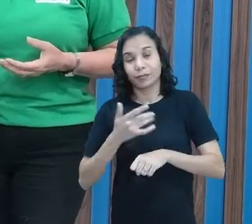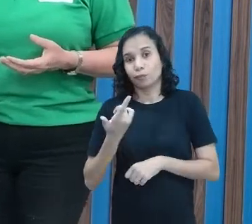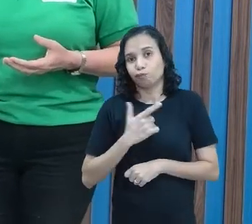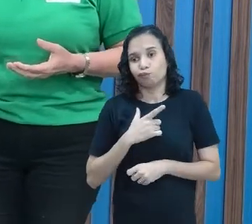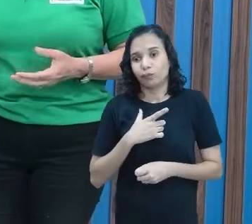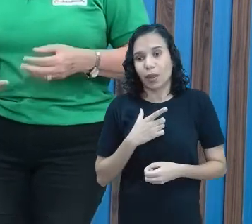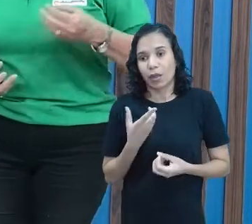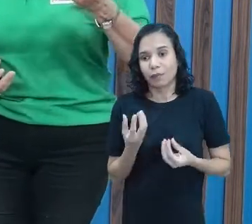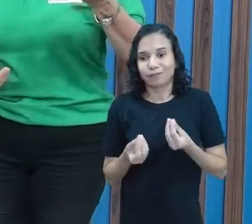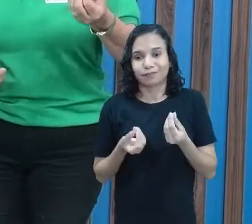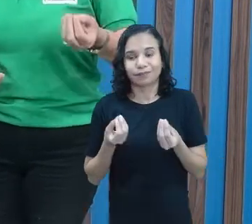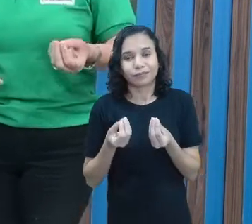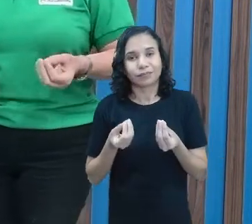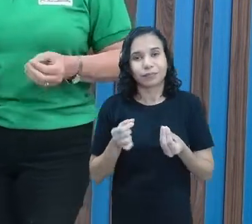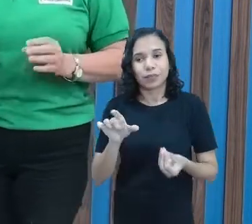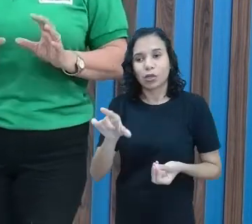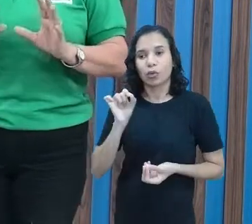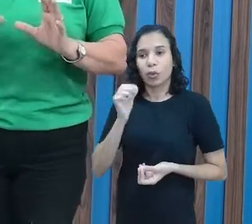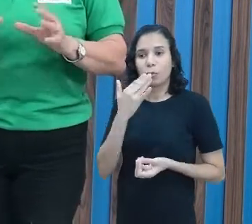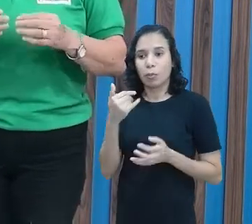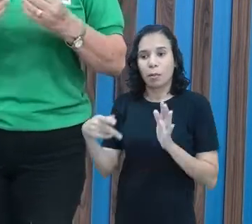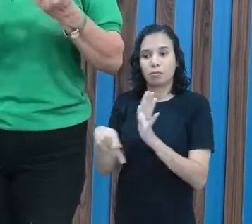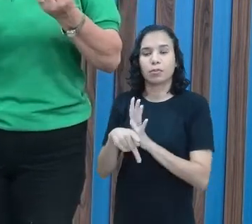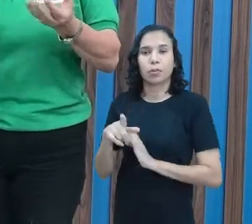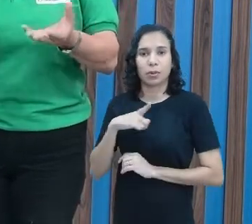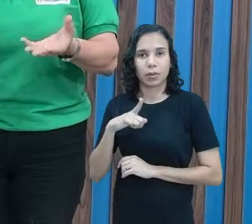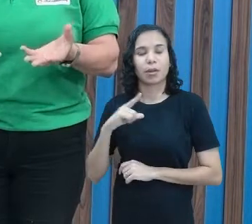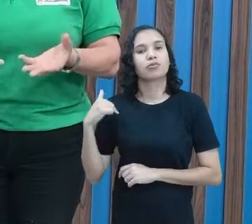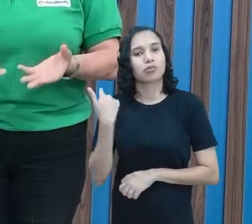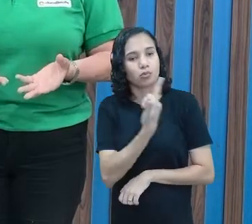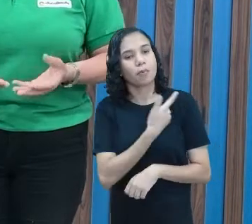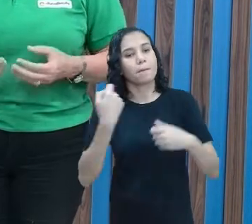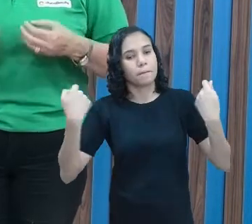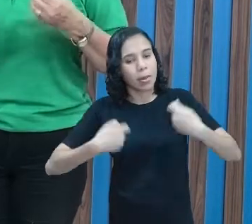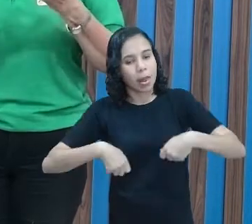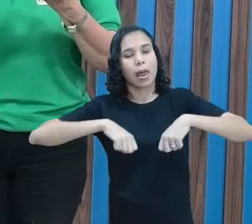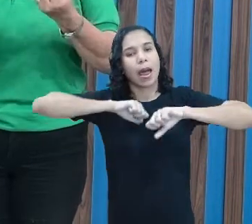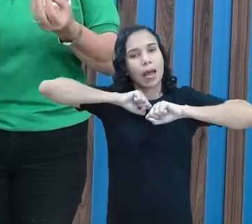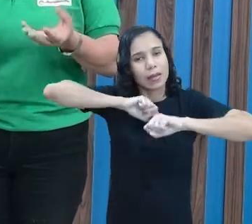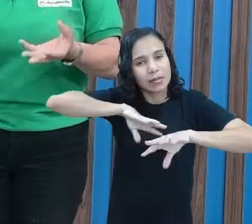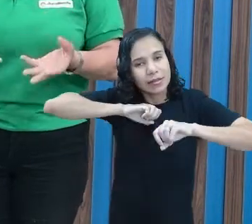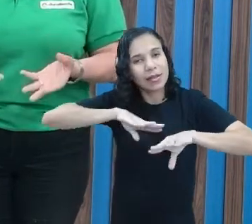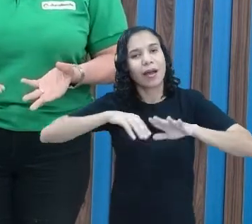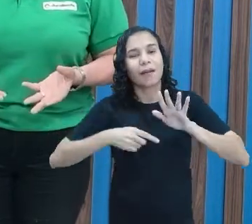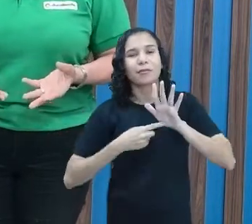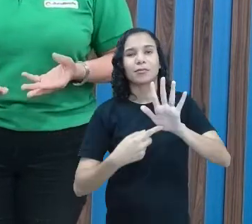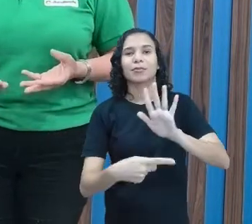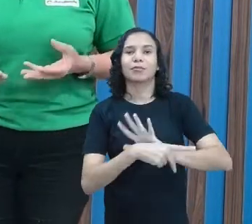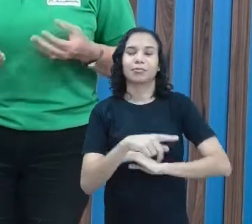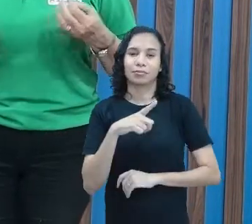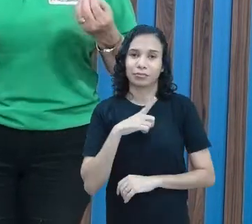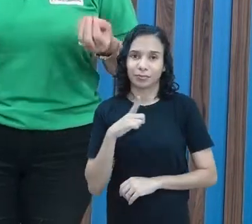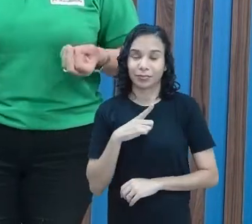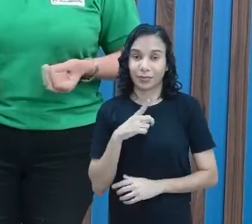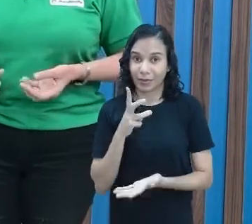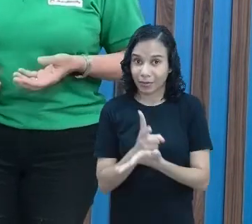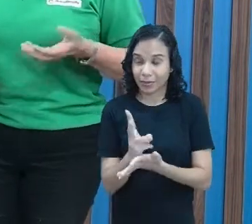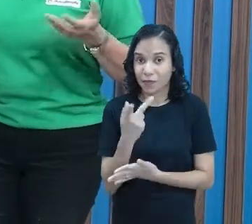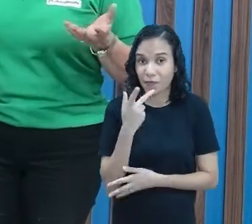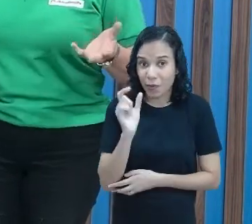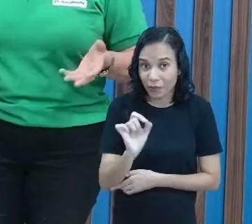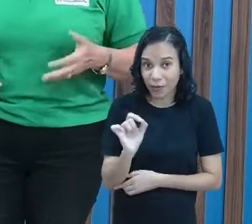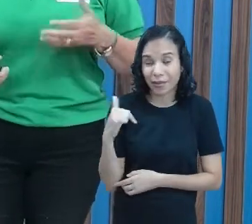como escolher a alimentação, então nós que devemos ensinar e oferecer, né? E como sempre,